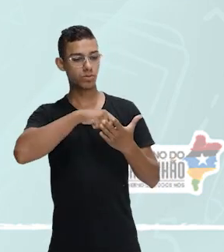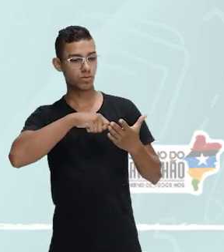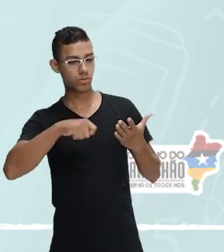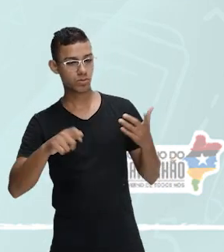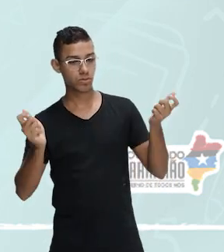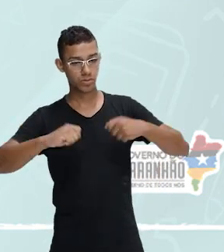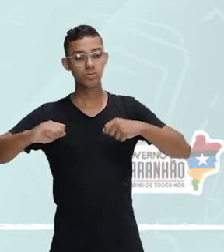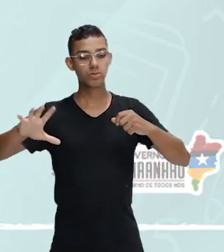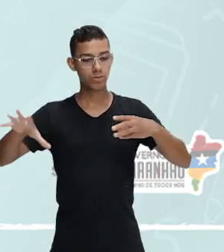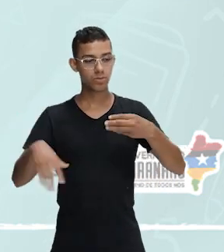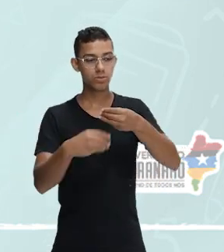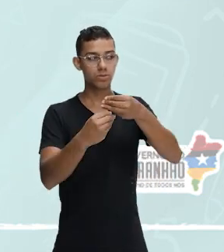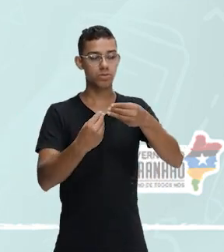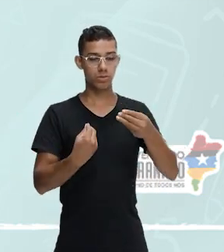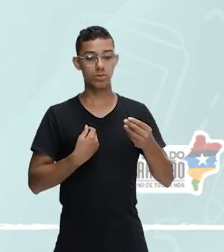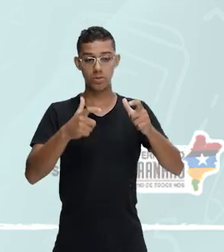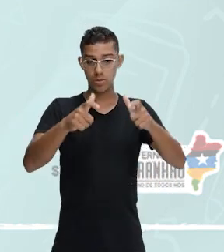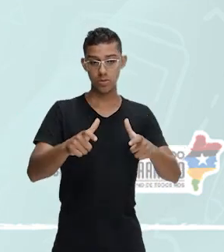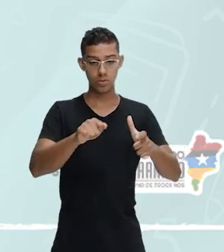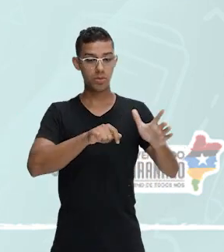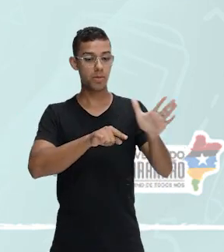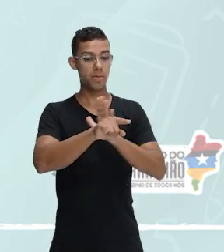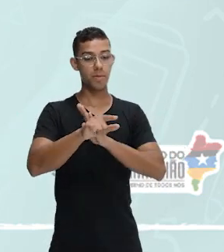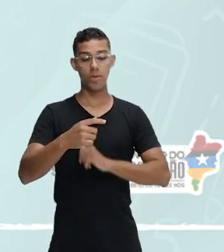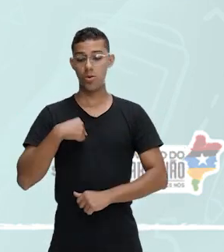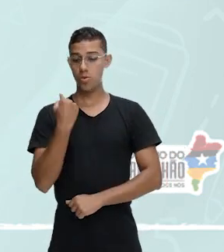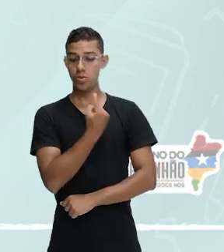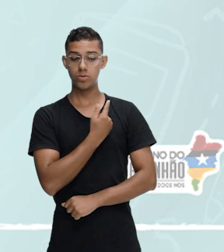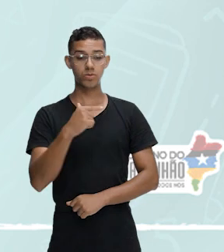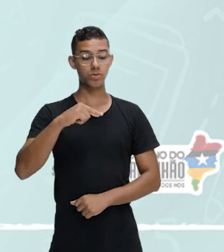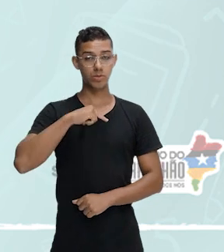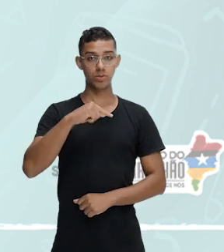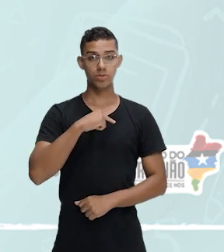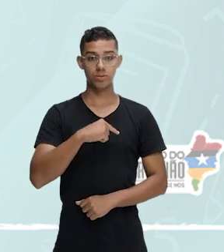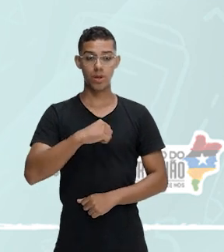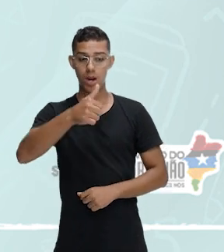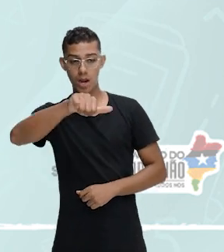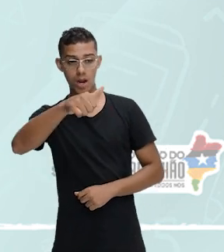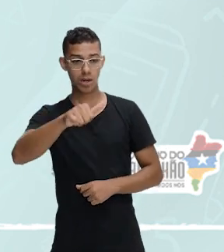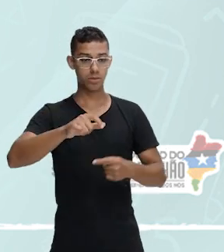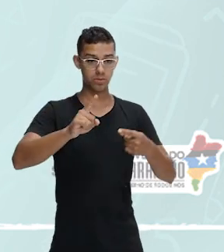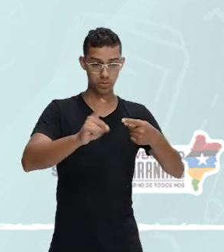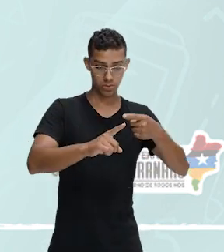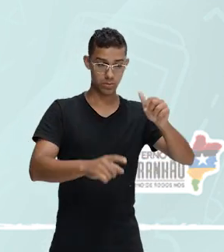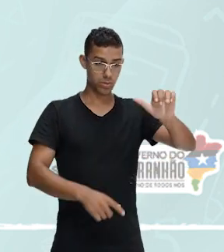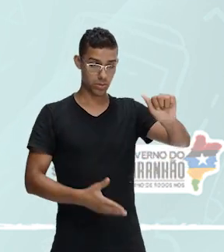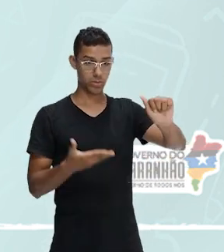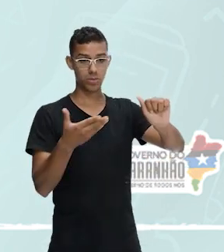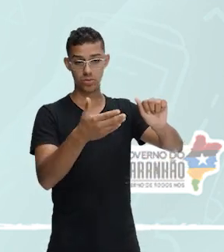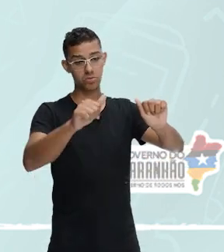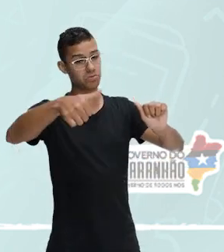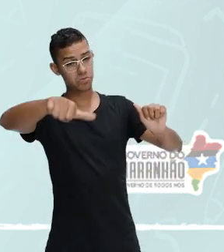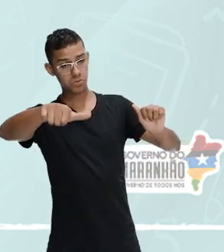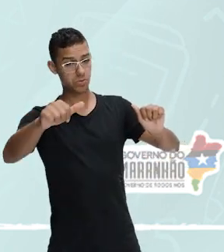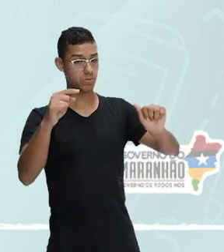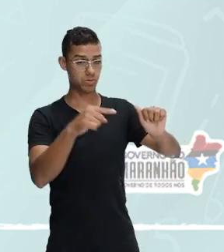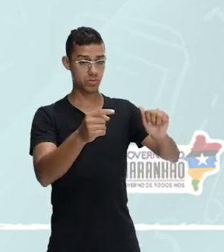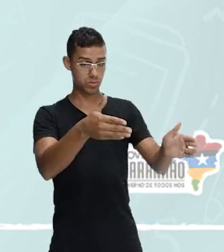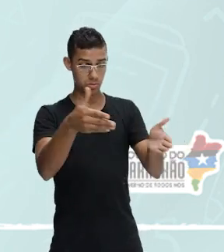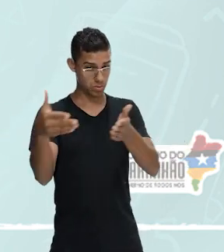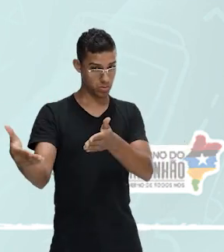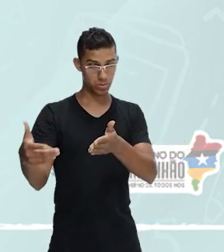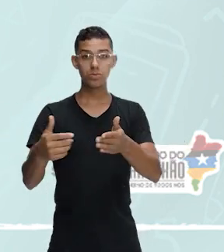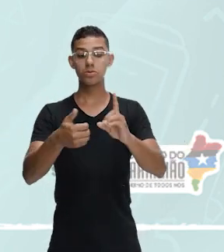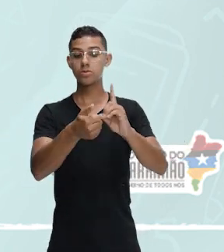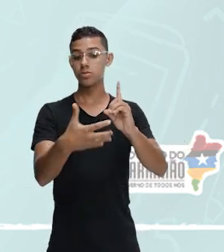está sendo colocado ali na questão. Então, nós temos análise de dados. Será que ele está fazendo uma análise de dados nesse processo?